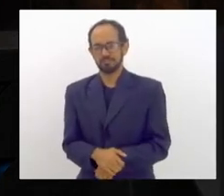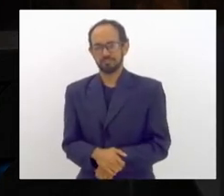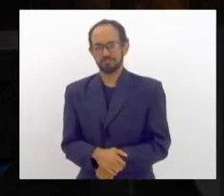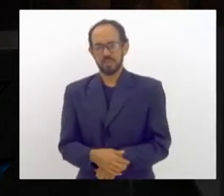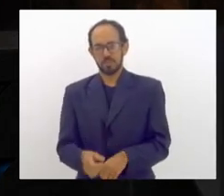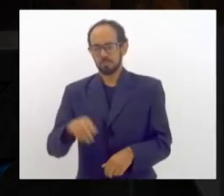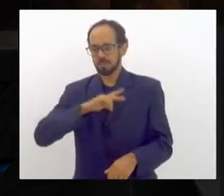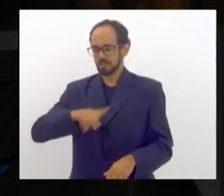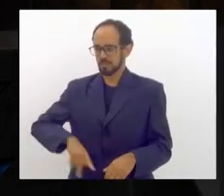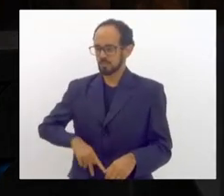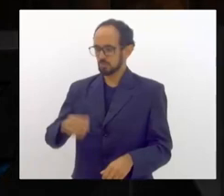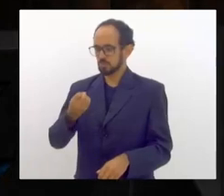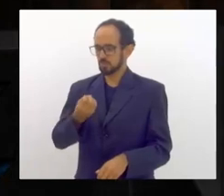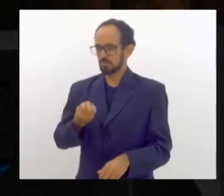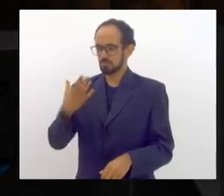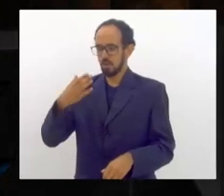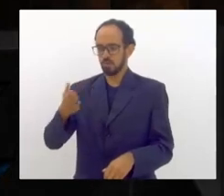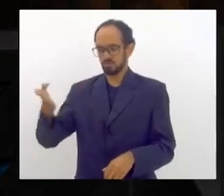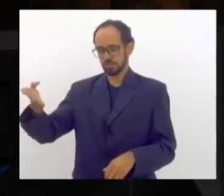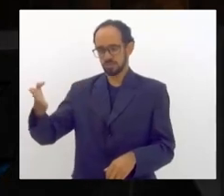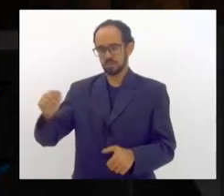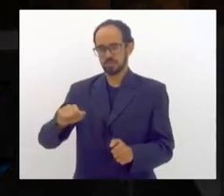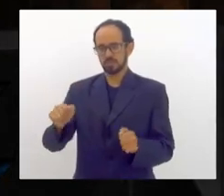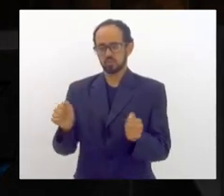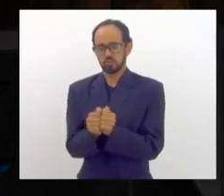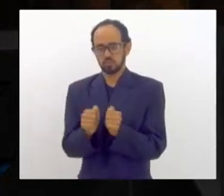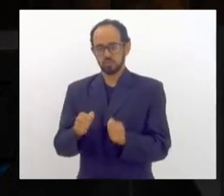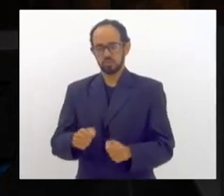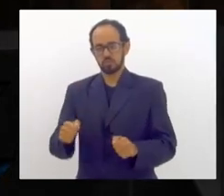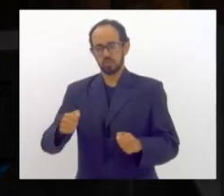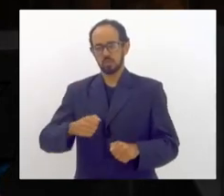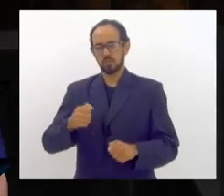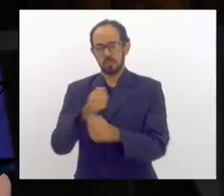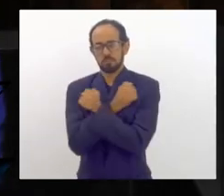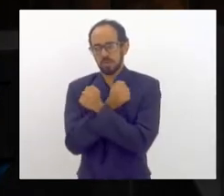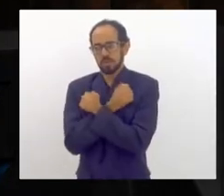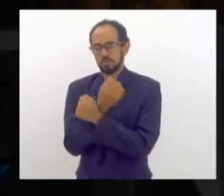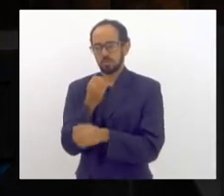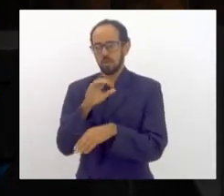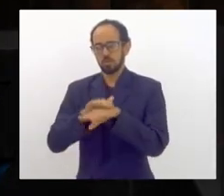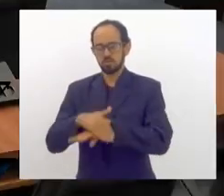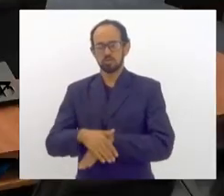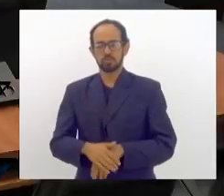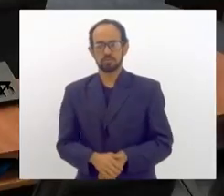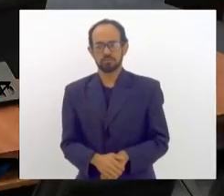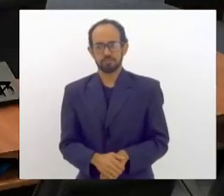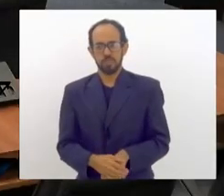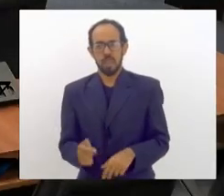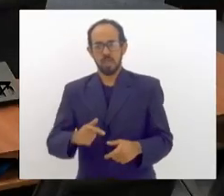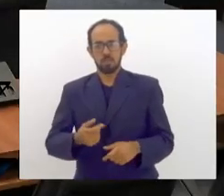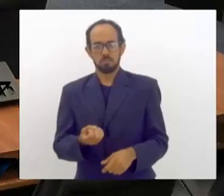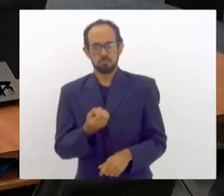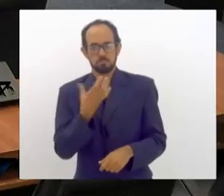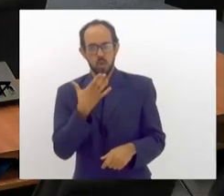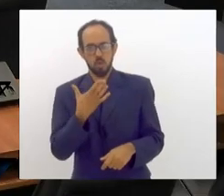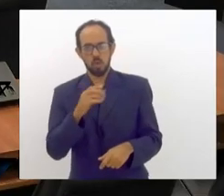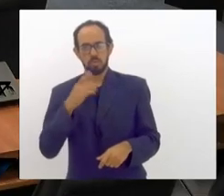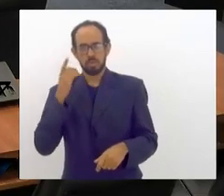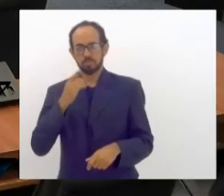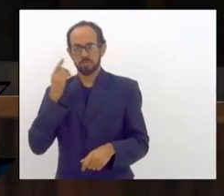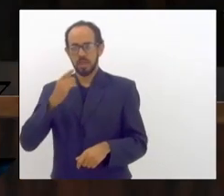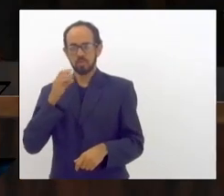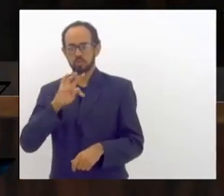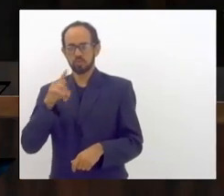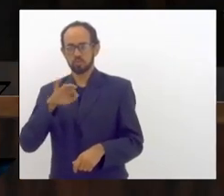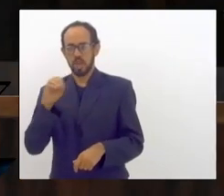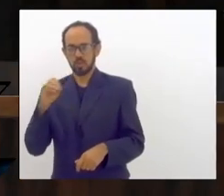você aí, hein? Tamo junto aí. Um forte abraço a todos. Boa noite. Grande deputado, irmão Thiago Gagliasso.